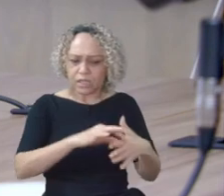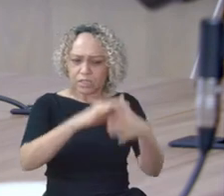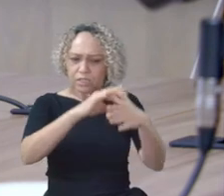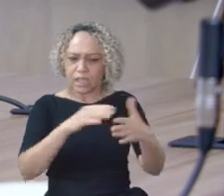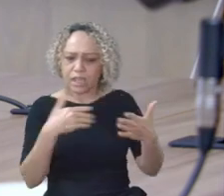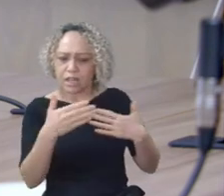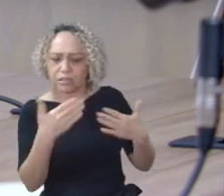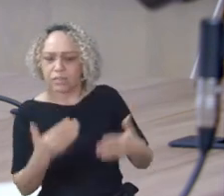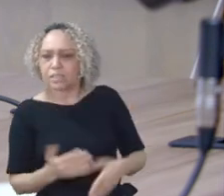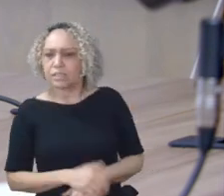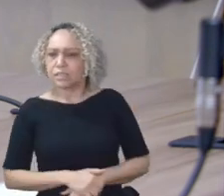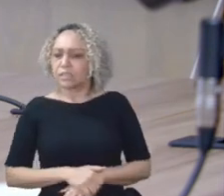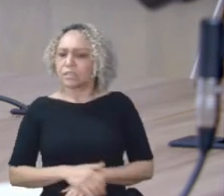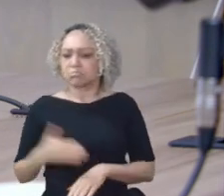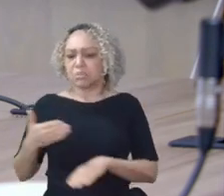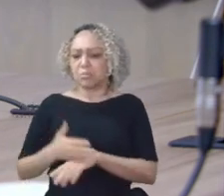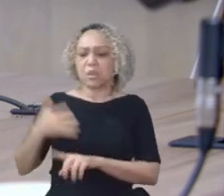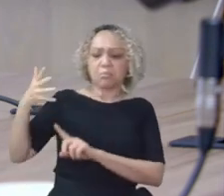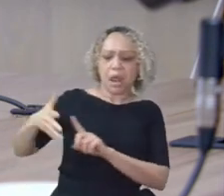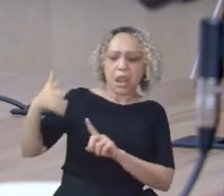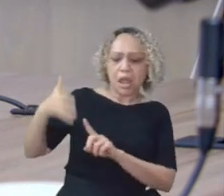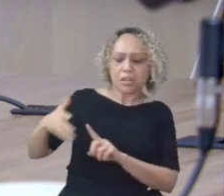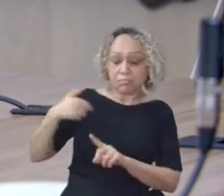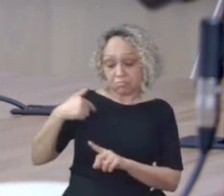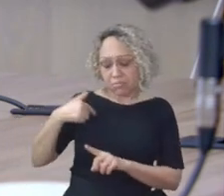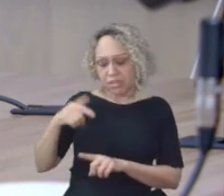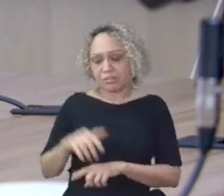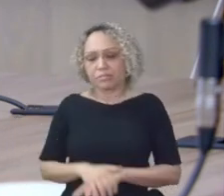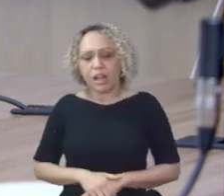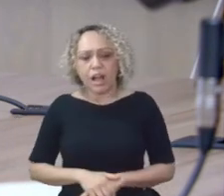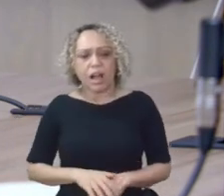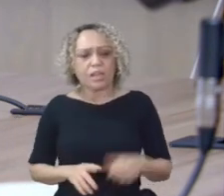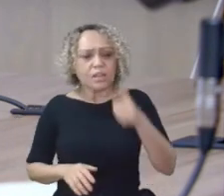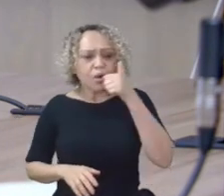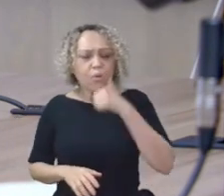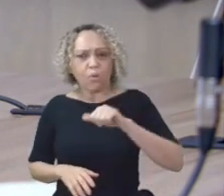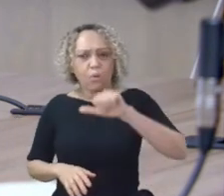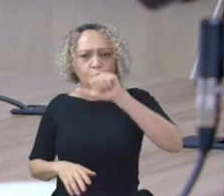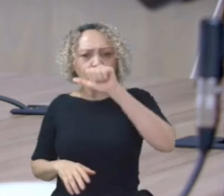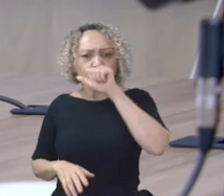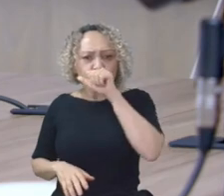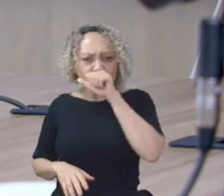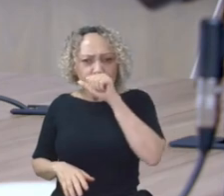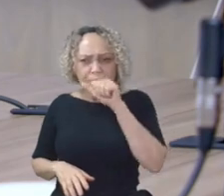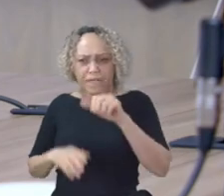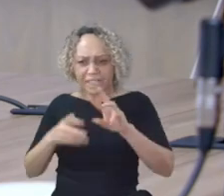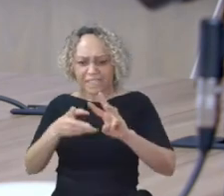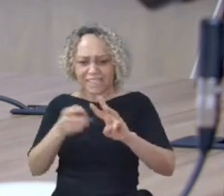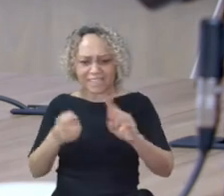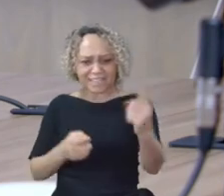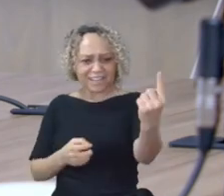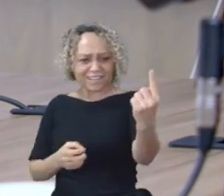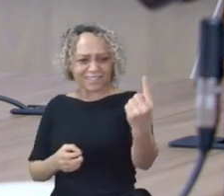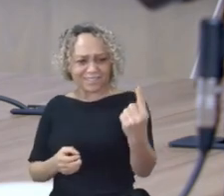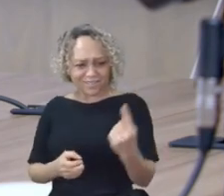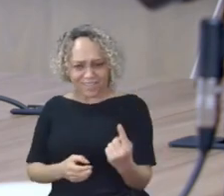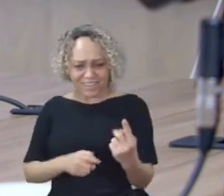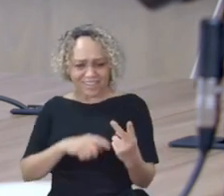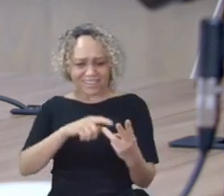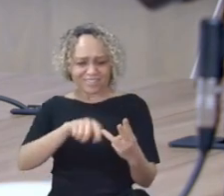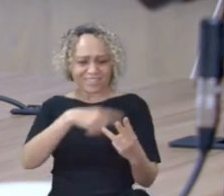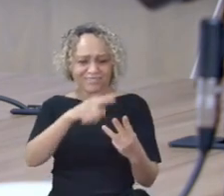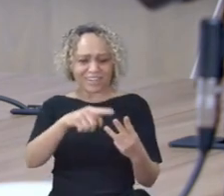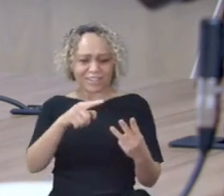super tímidas, assim, e aí ela chegou e me falou assim, olha, eles querem tirar foto com você. Aí, por quê? Não, é